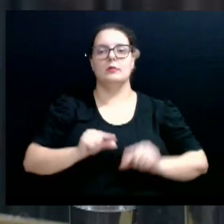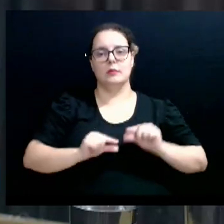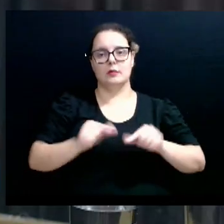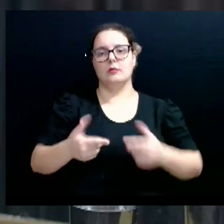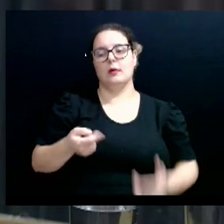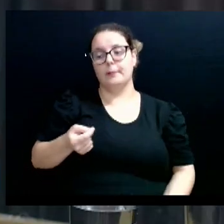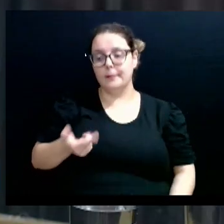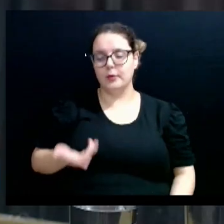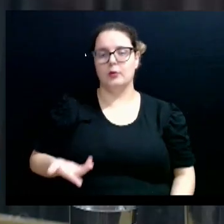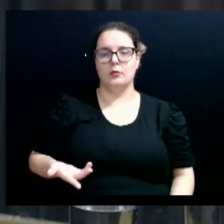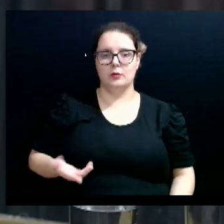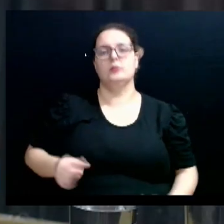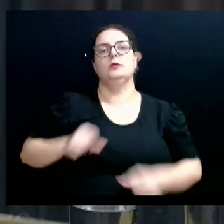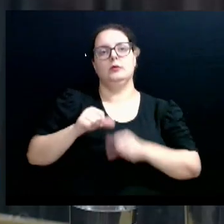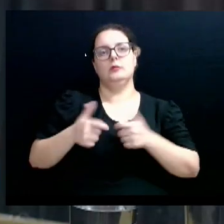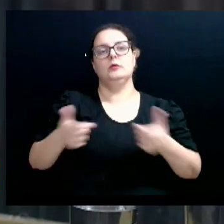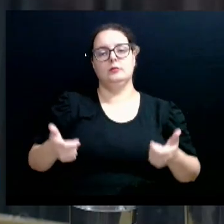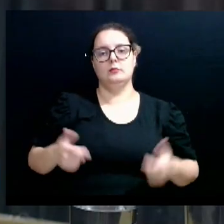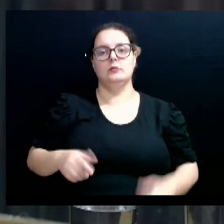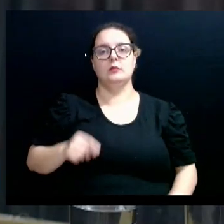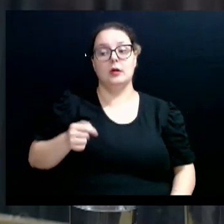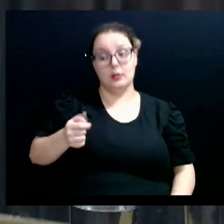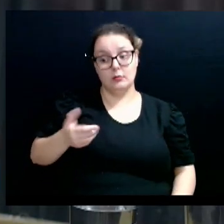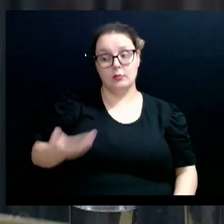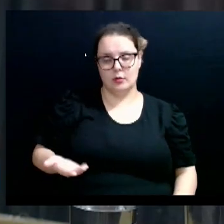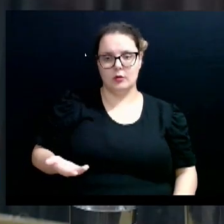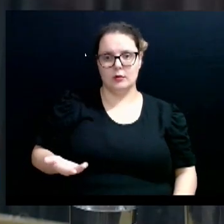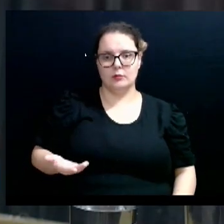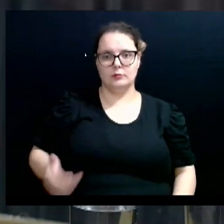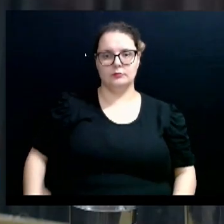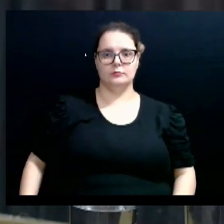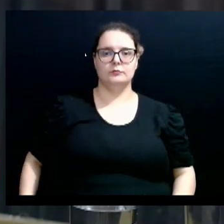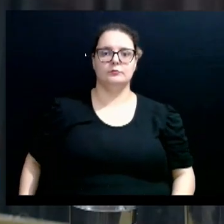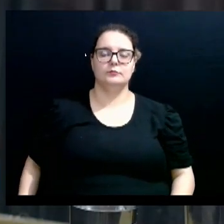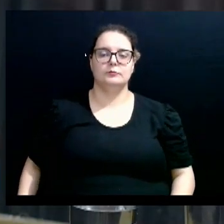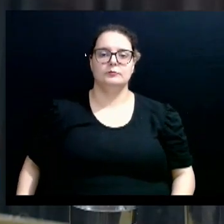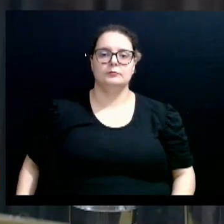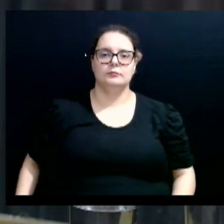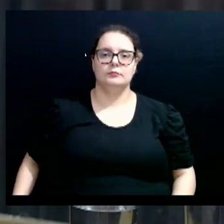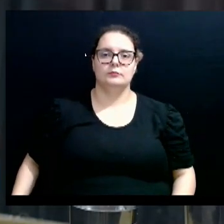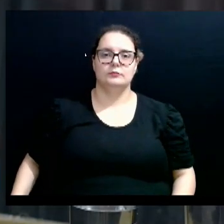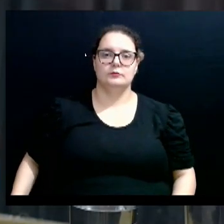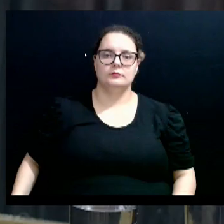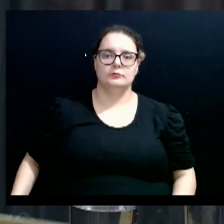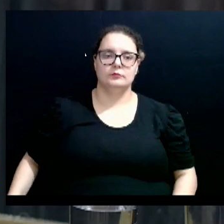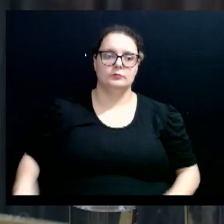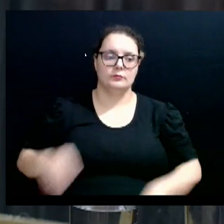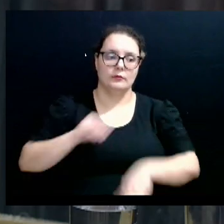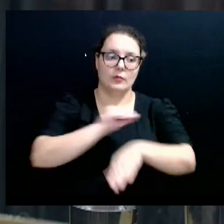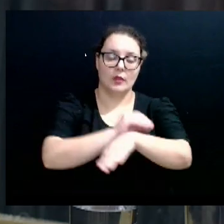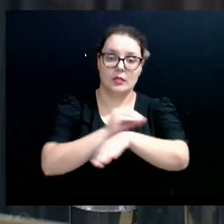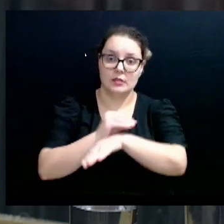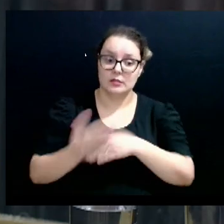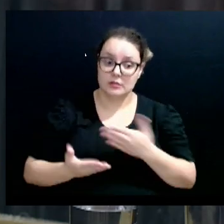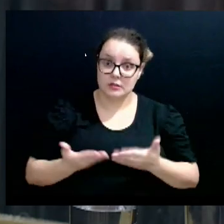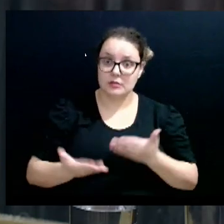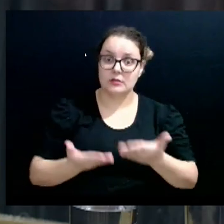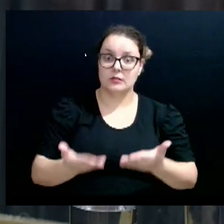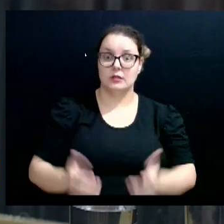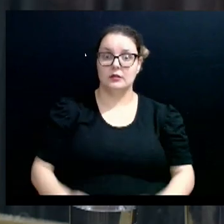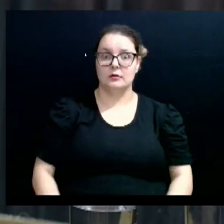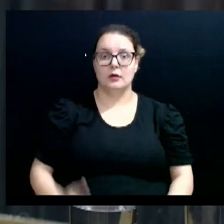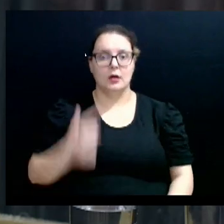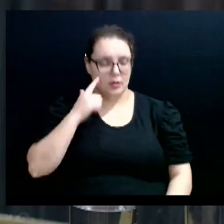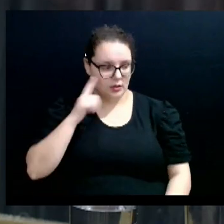mudou muito, mas ainda é muito pouco. Então, esse cuidado é claro que soma aí